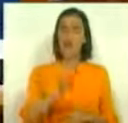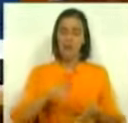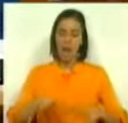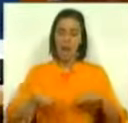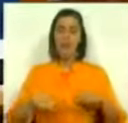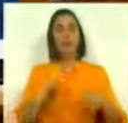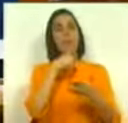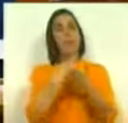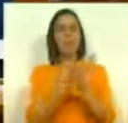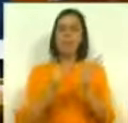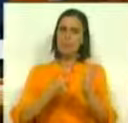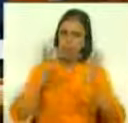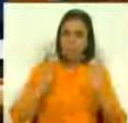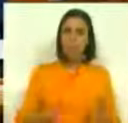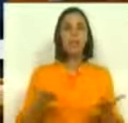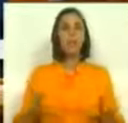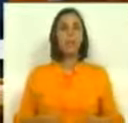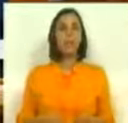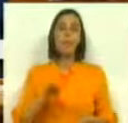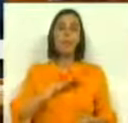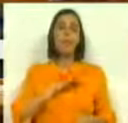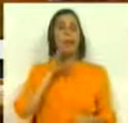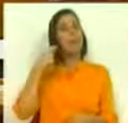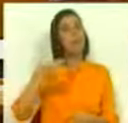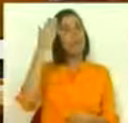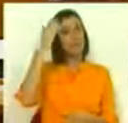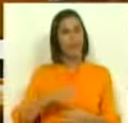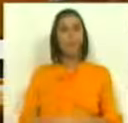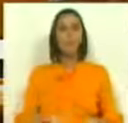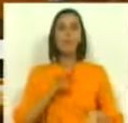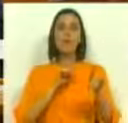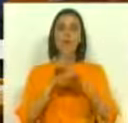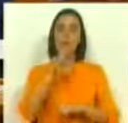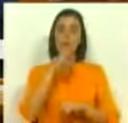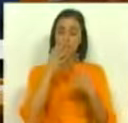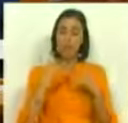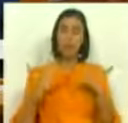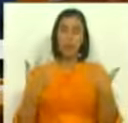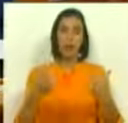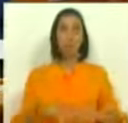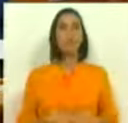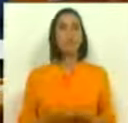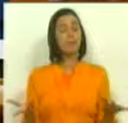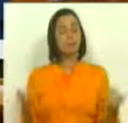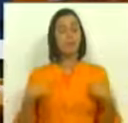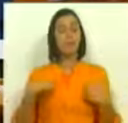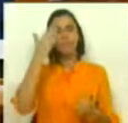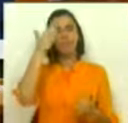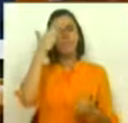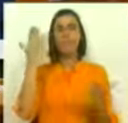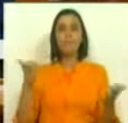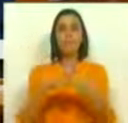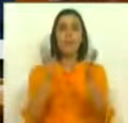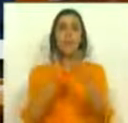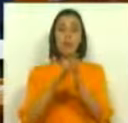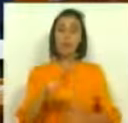a adotar as medidas necessárias. Senhora Presidente, senhoras e senhores deputados, estamos conscientes